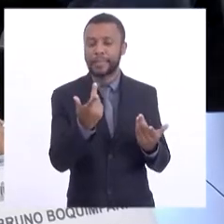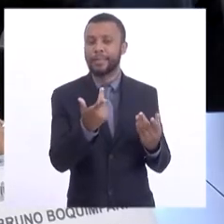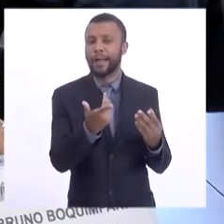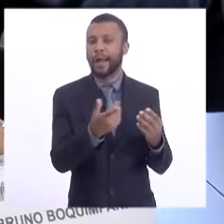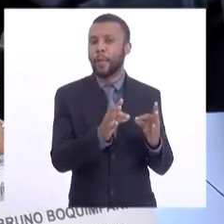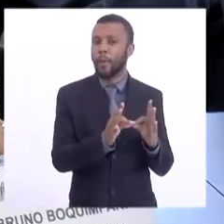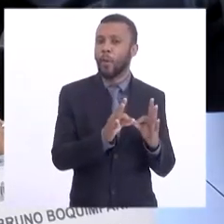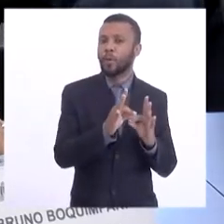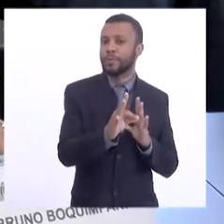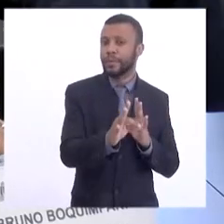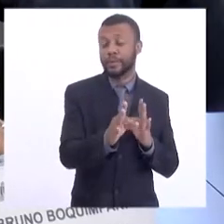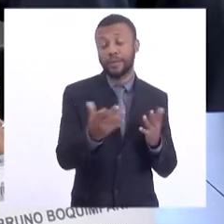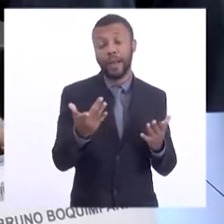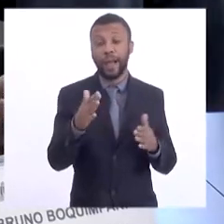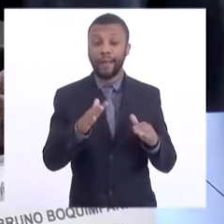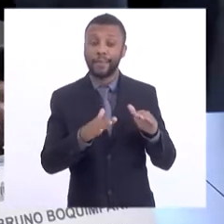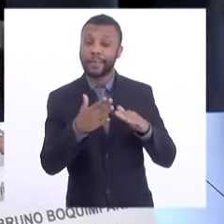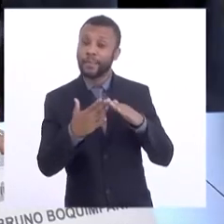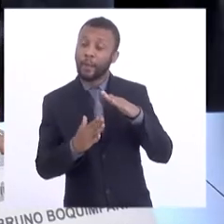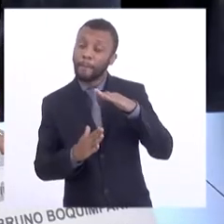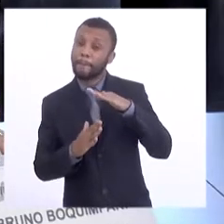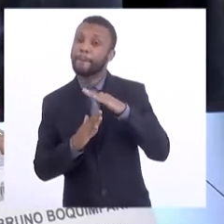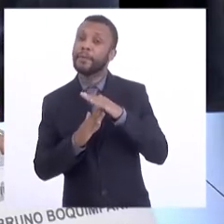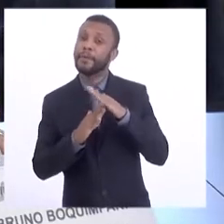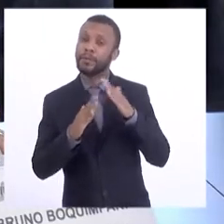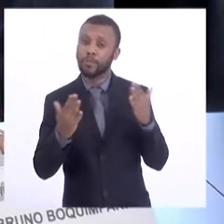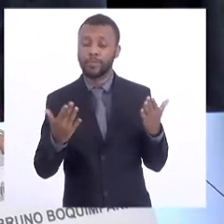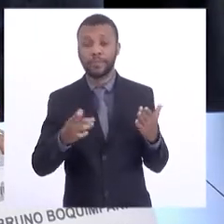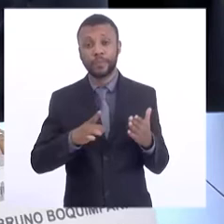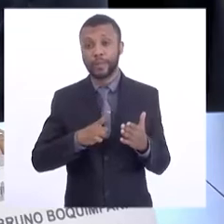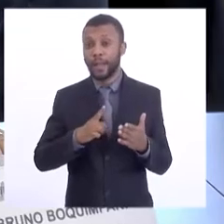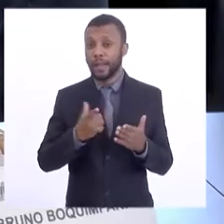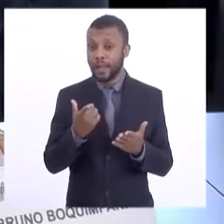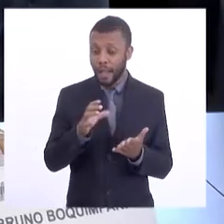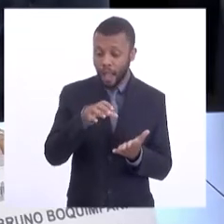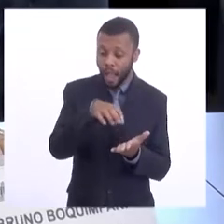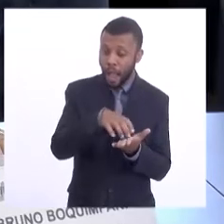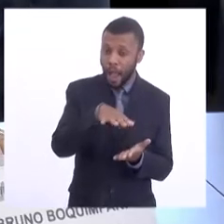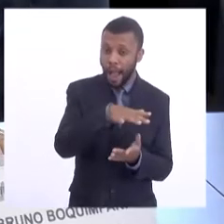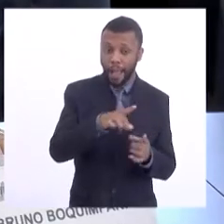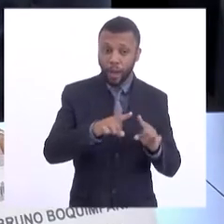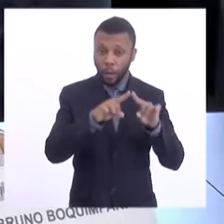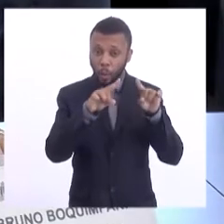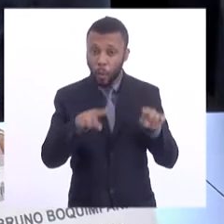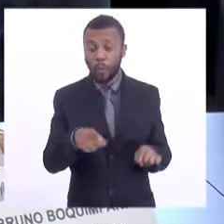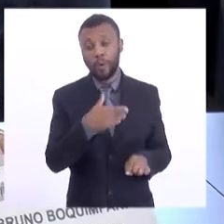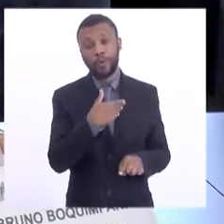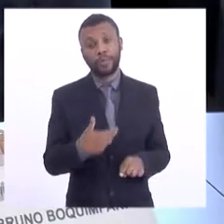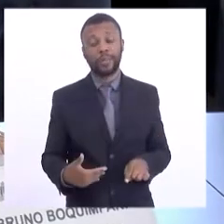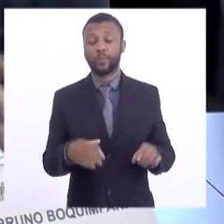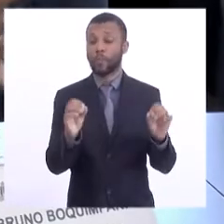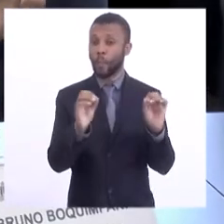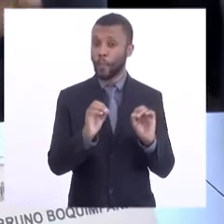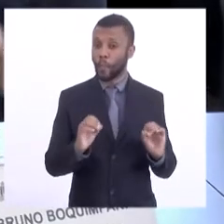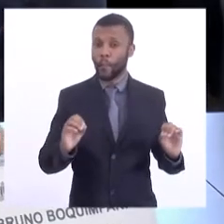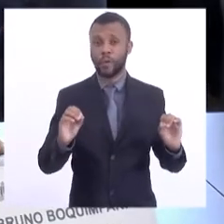nem o ideal às vezes é o mínimo que eu acho que não tem servidor concursado nenhum mas veja só né